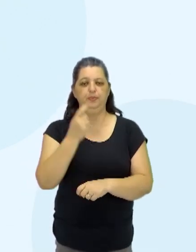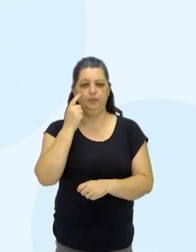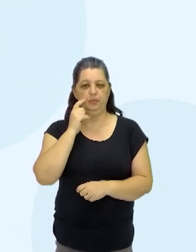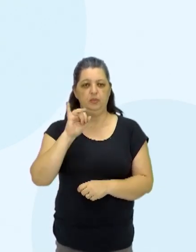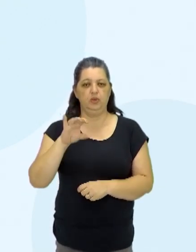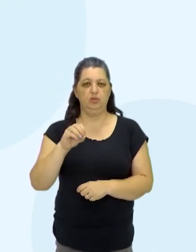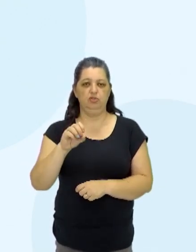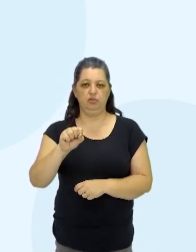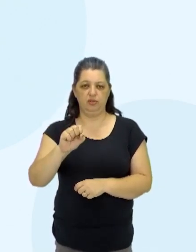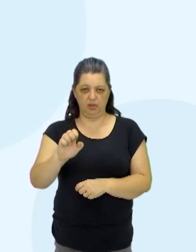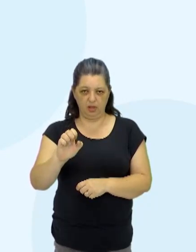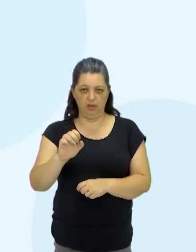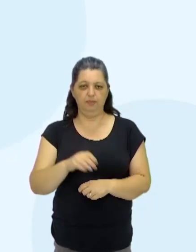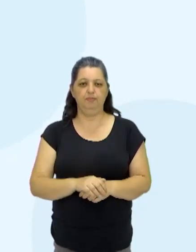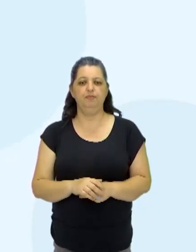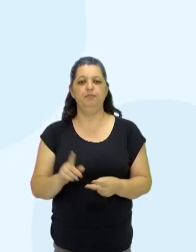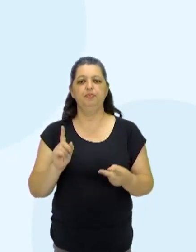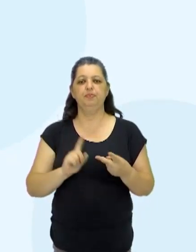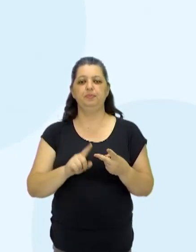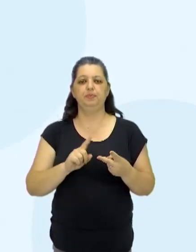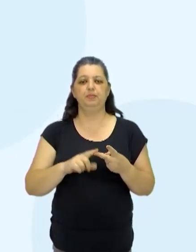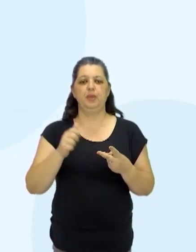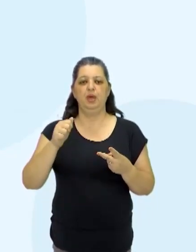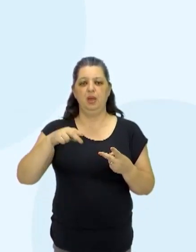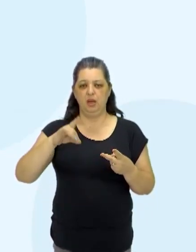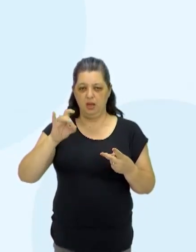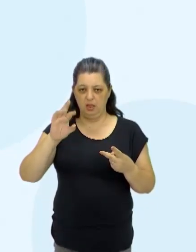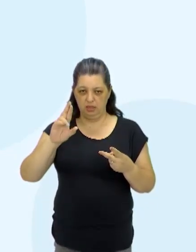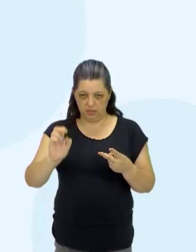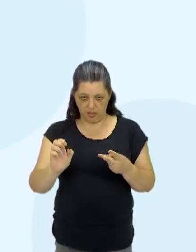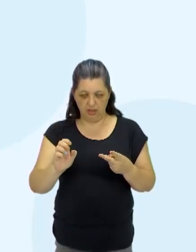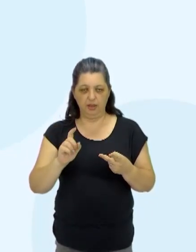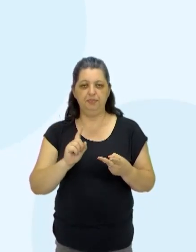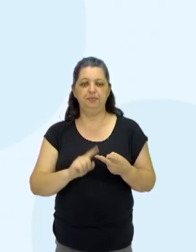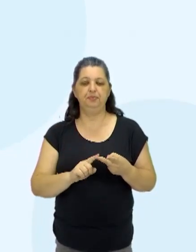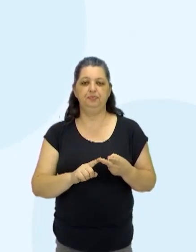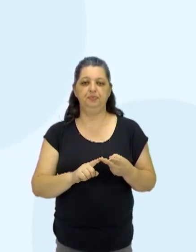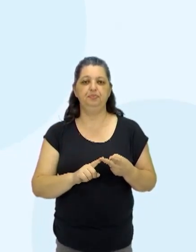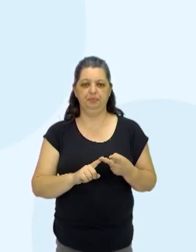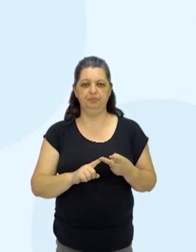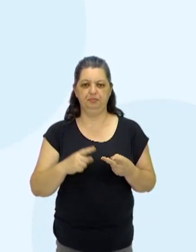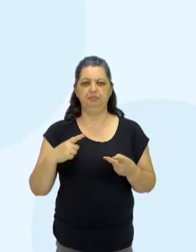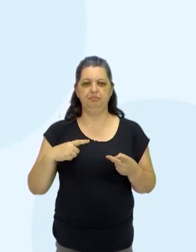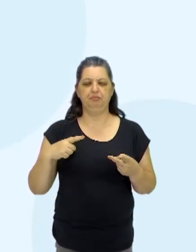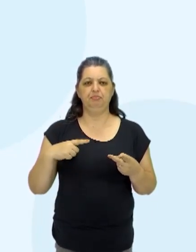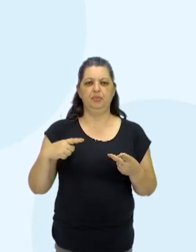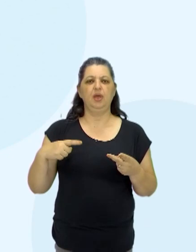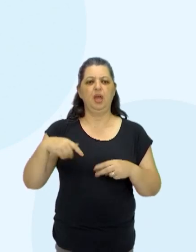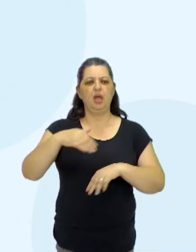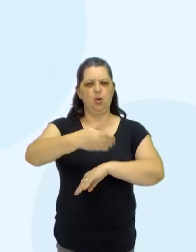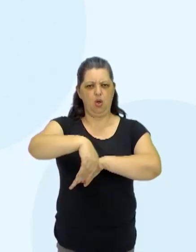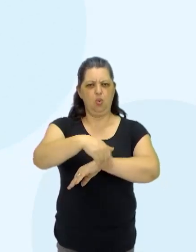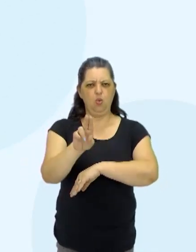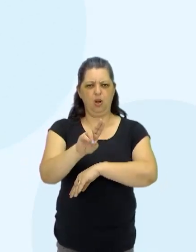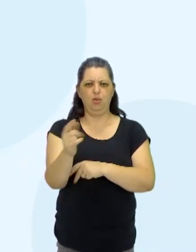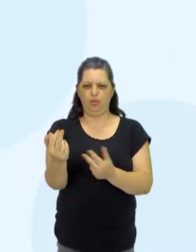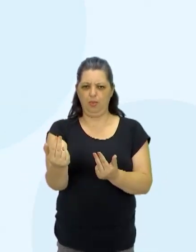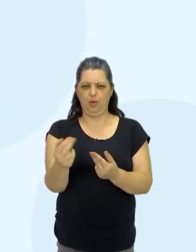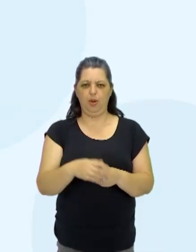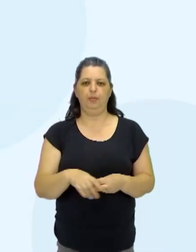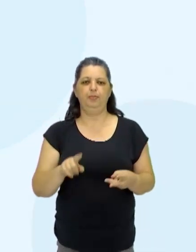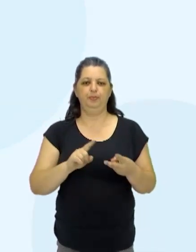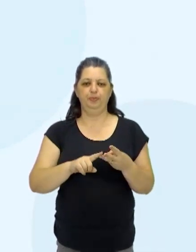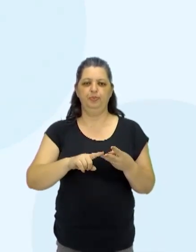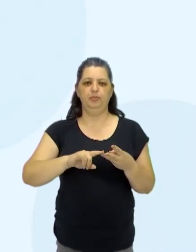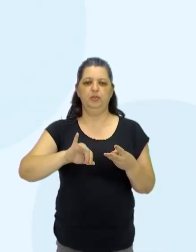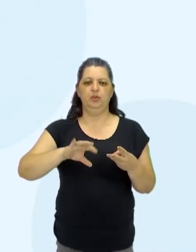do Patrocínio, a gente está falando do André Rebouças, nome de avenida aqui em São Paulo. Sim. Né? Do Joaquim